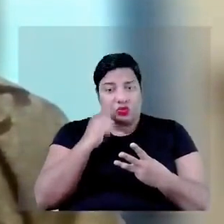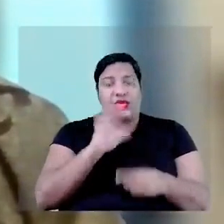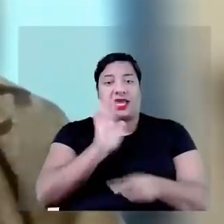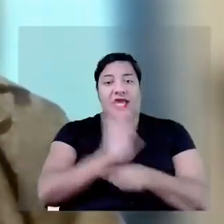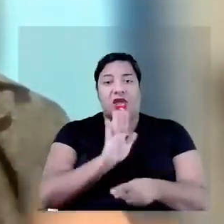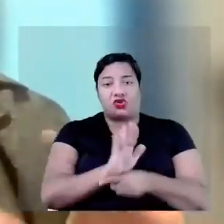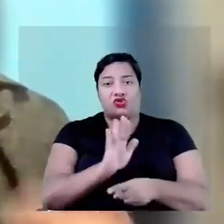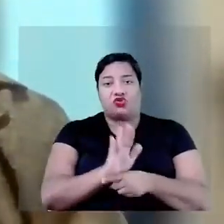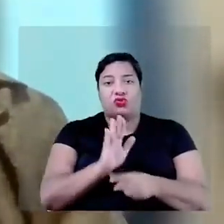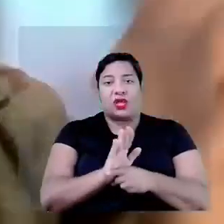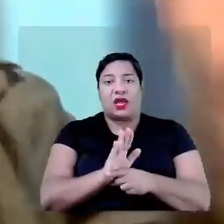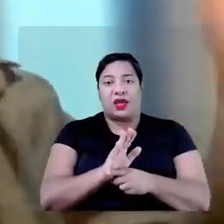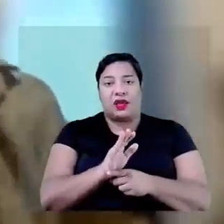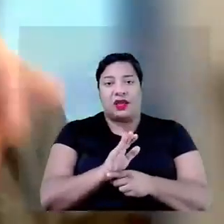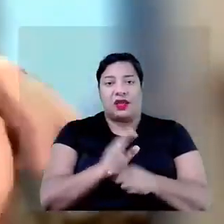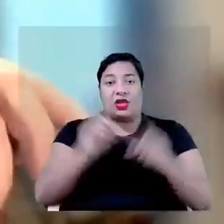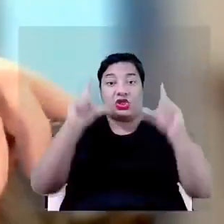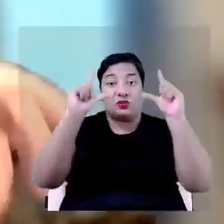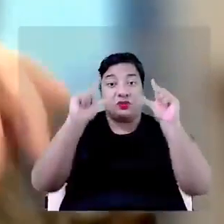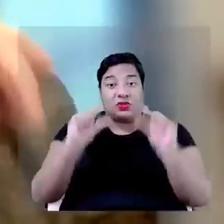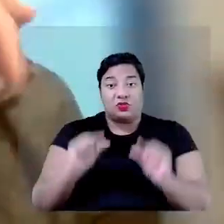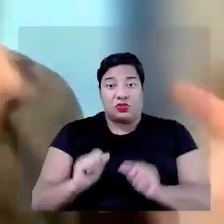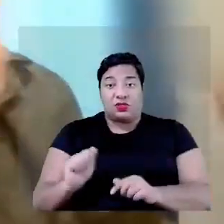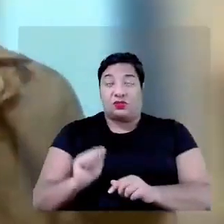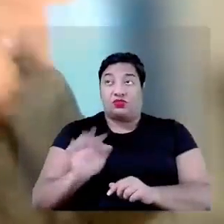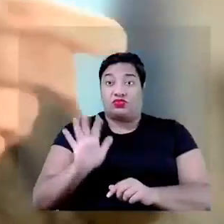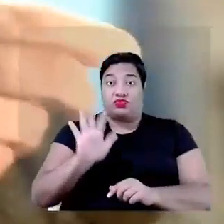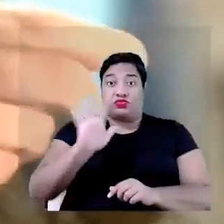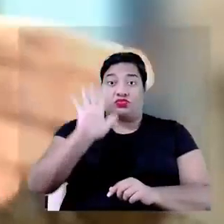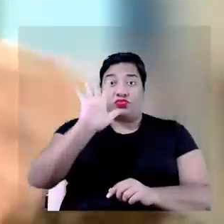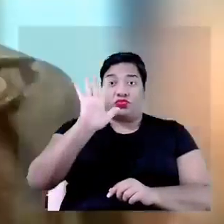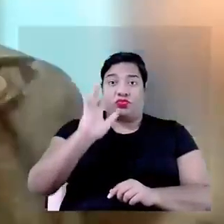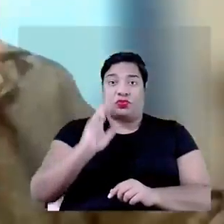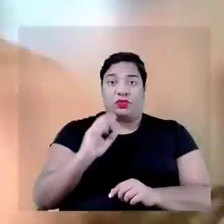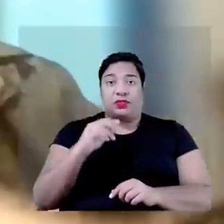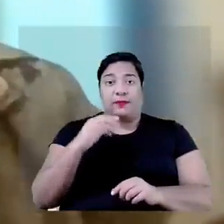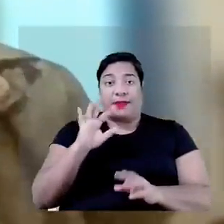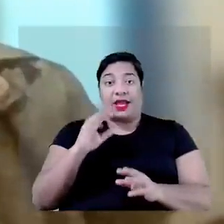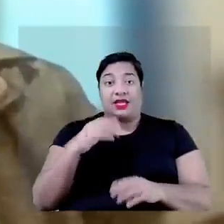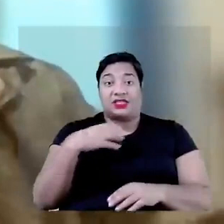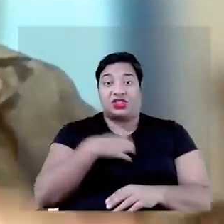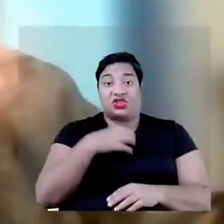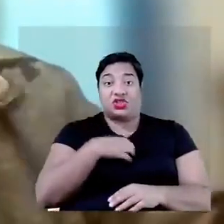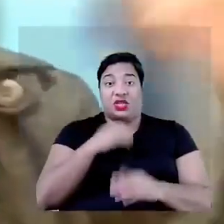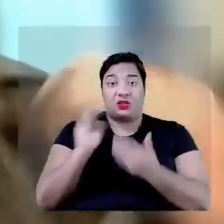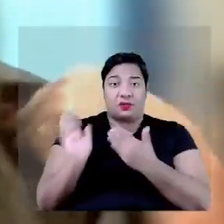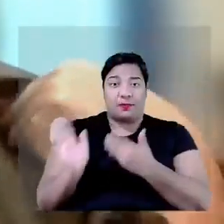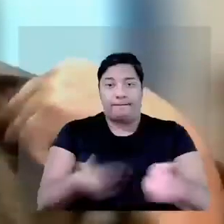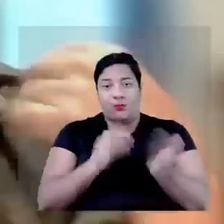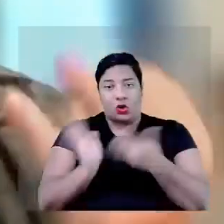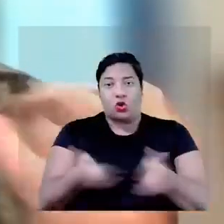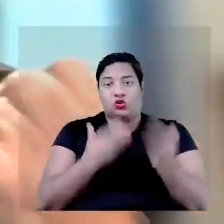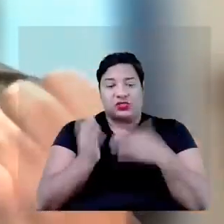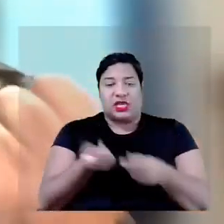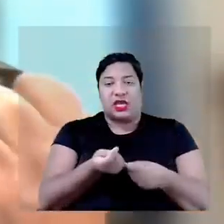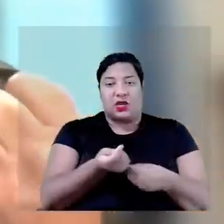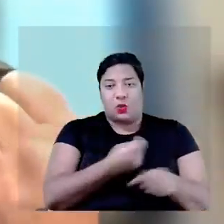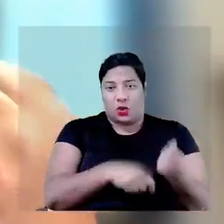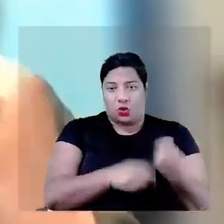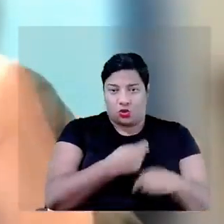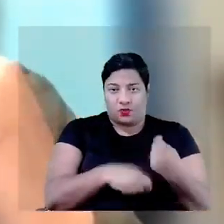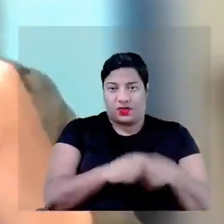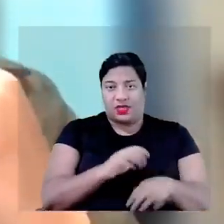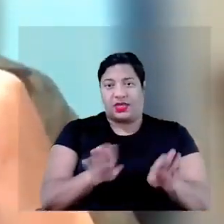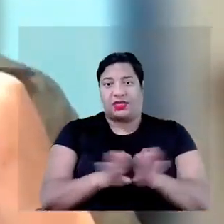para a minimização das emissões na qualidade de atividade produtora, de movimento da economia. E como pessoa,